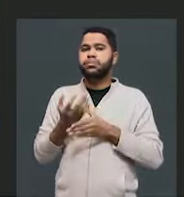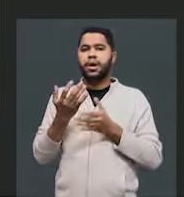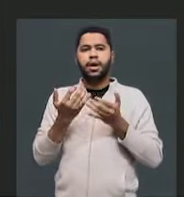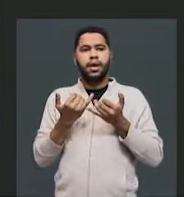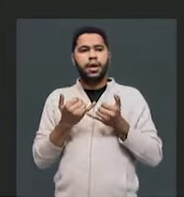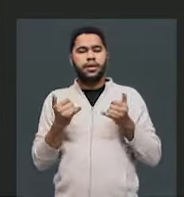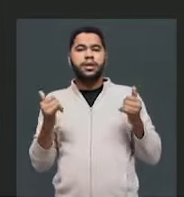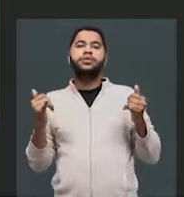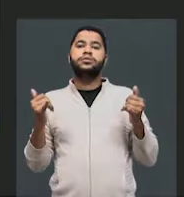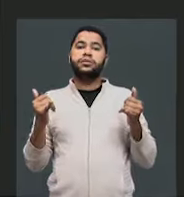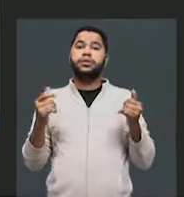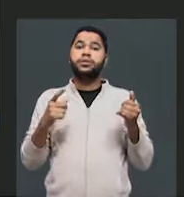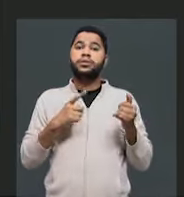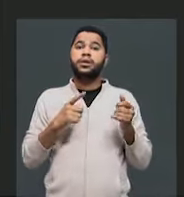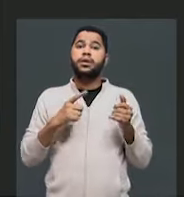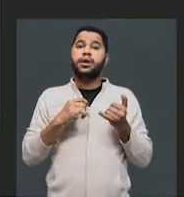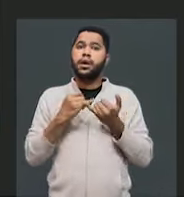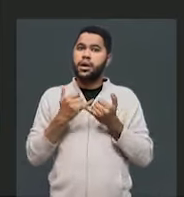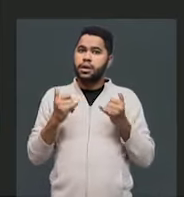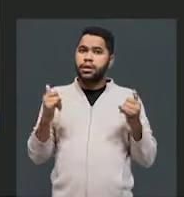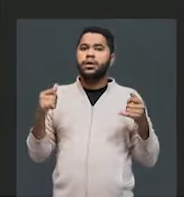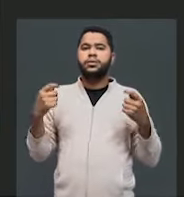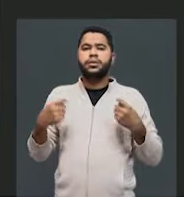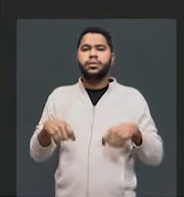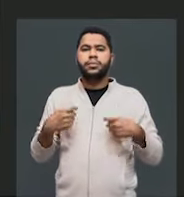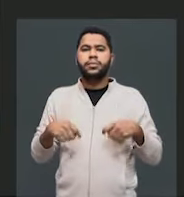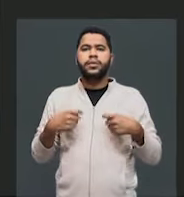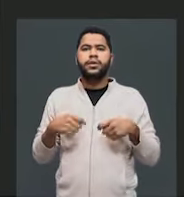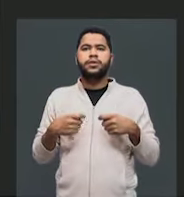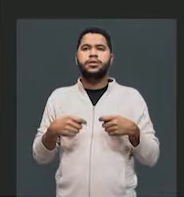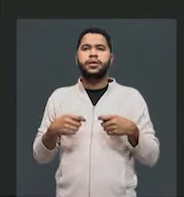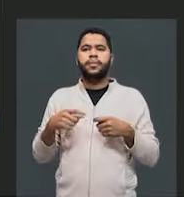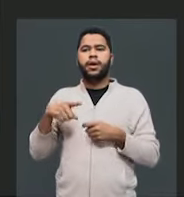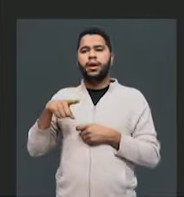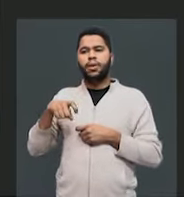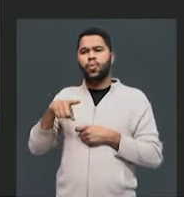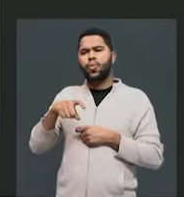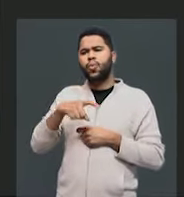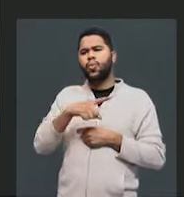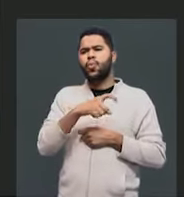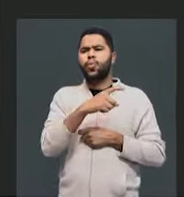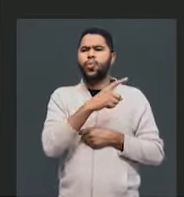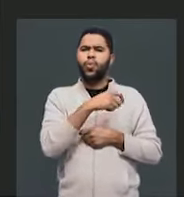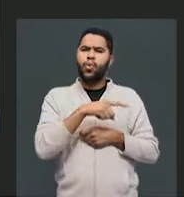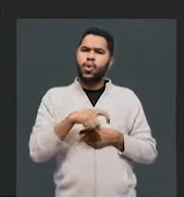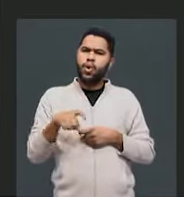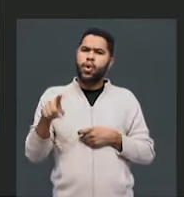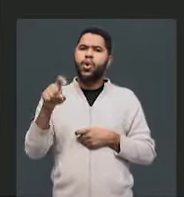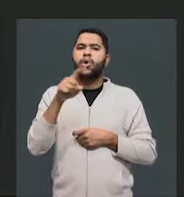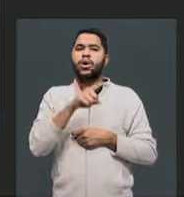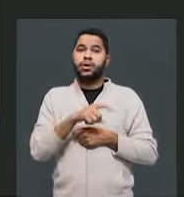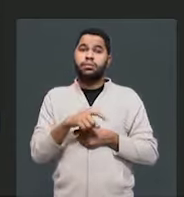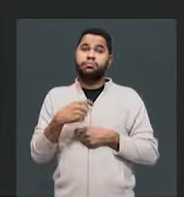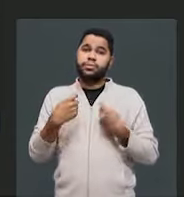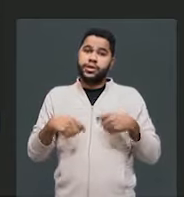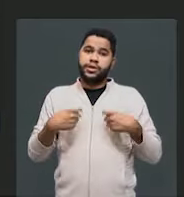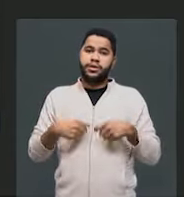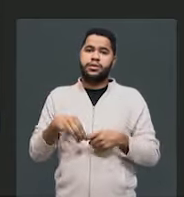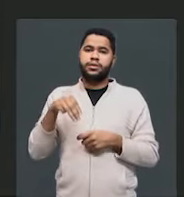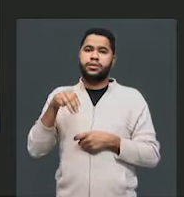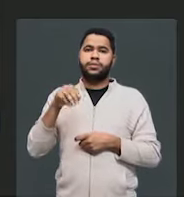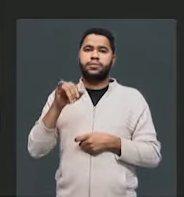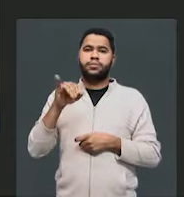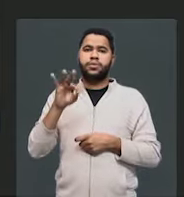energia. E ele tem que ter energia para a cauda movimentar. Então, tem que ter bastante mitocôndrias,